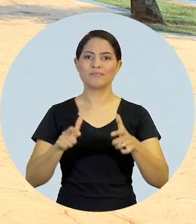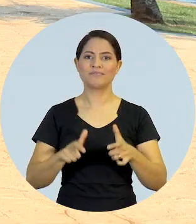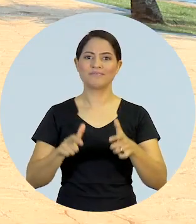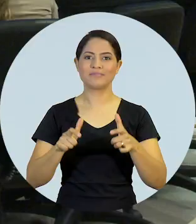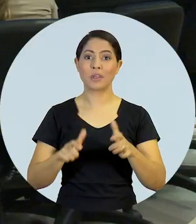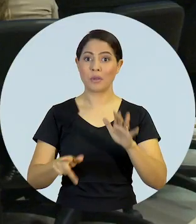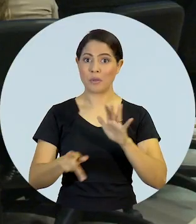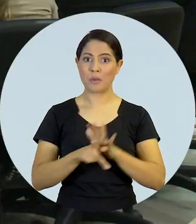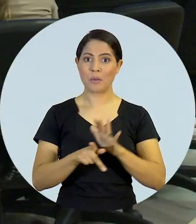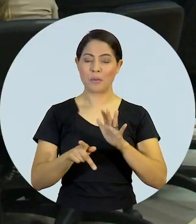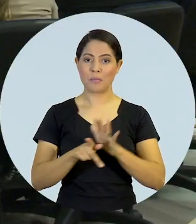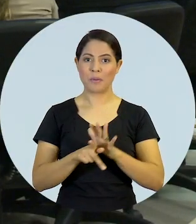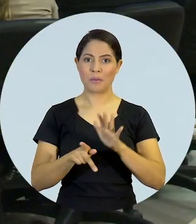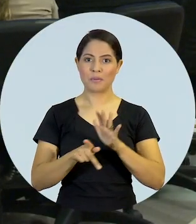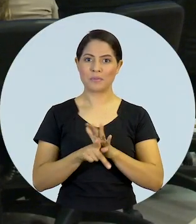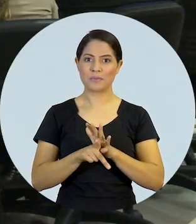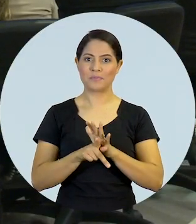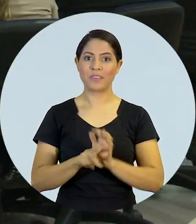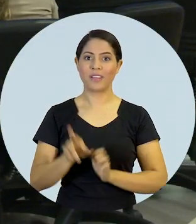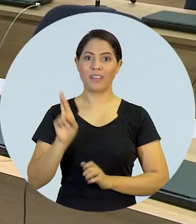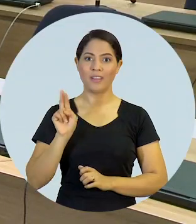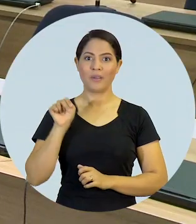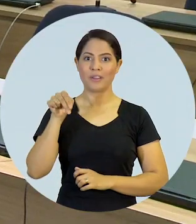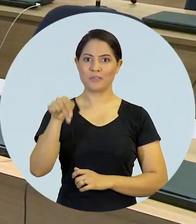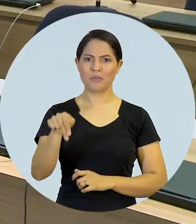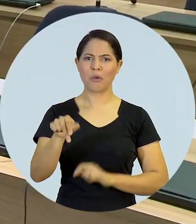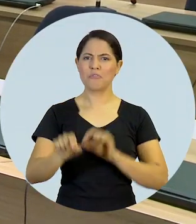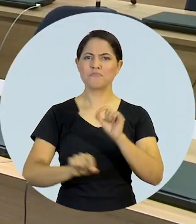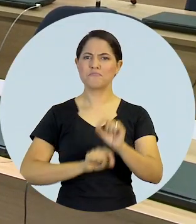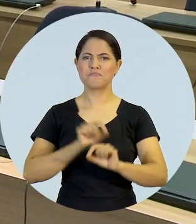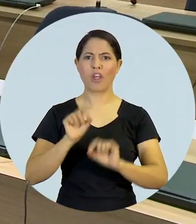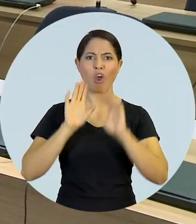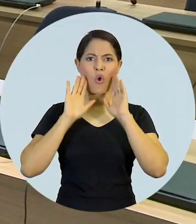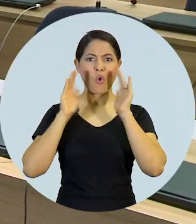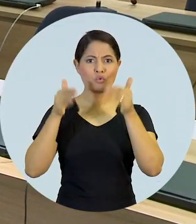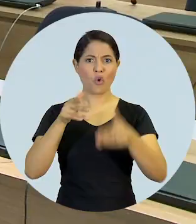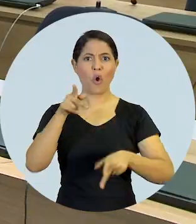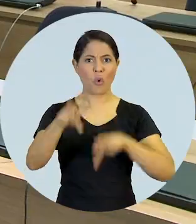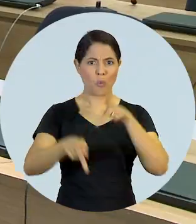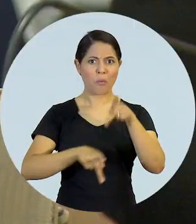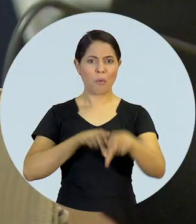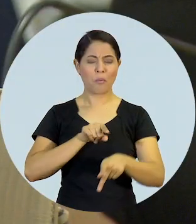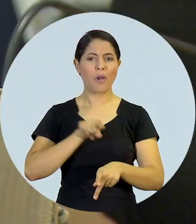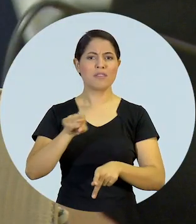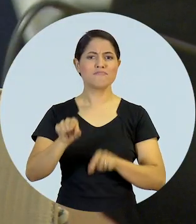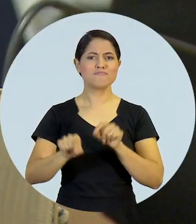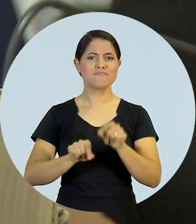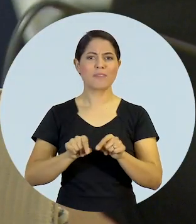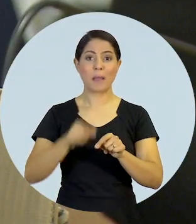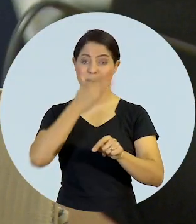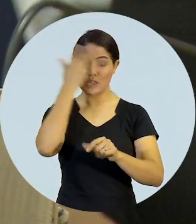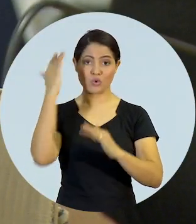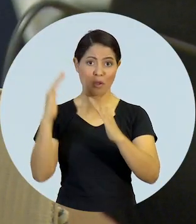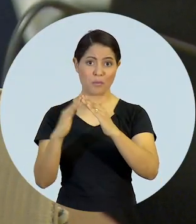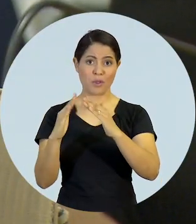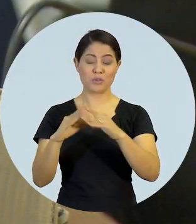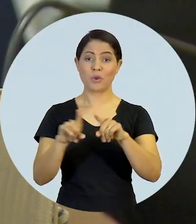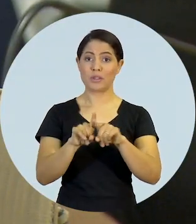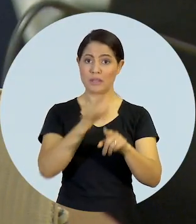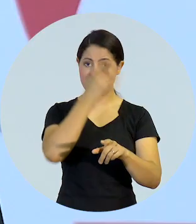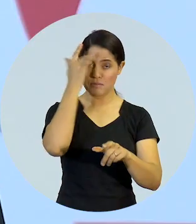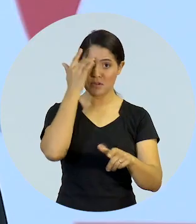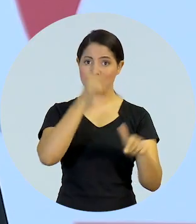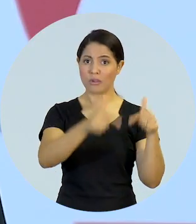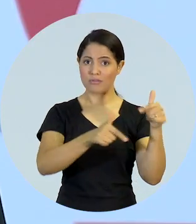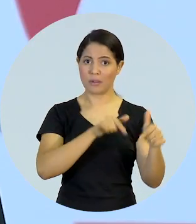Grande do Norte. Na audiência pública que aconteceu no Rio Grande do Norte, o foco foi o público, moradores e trabalhadores das praias